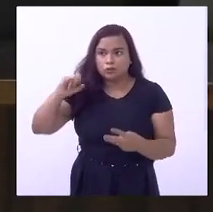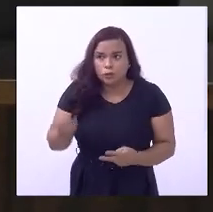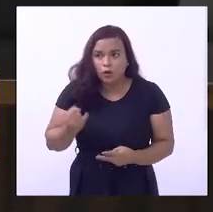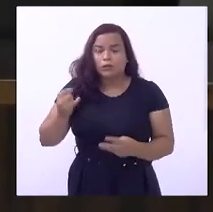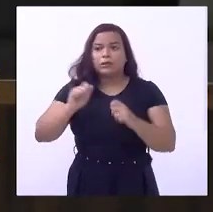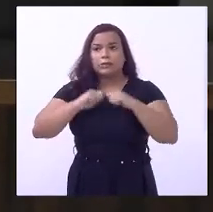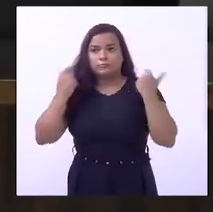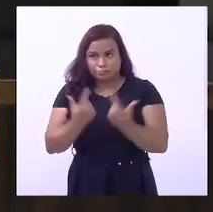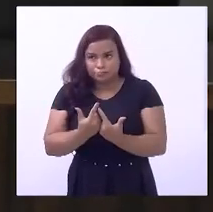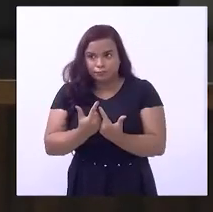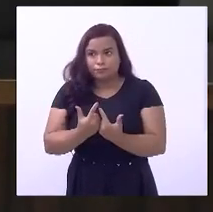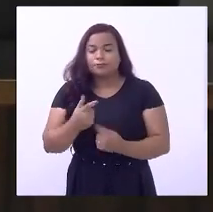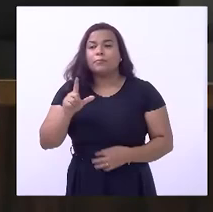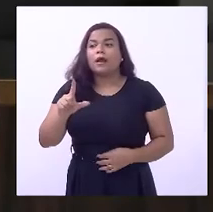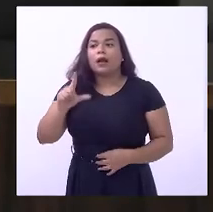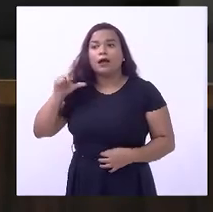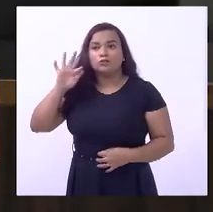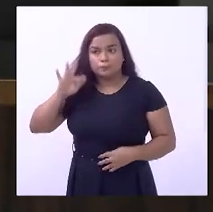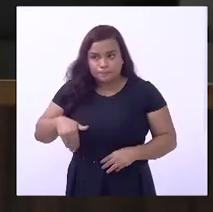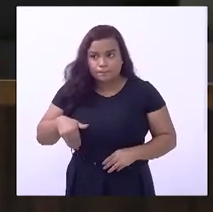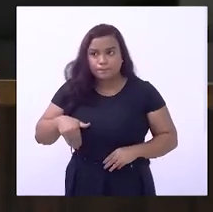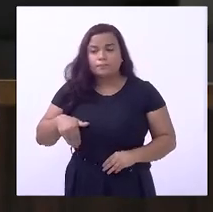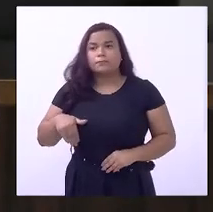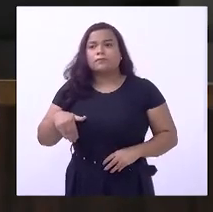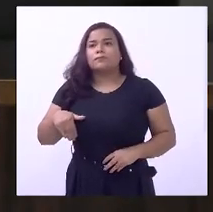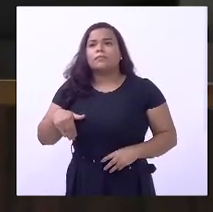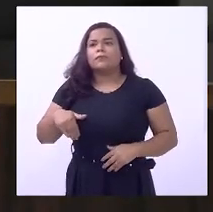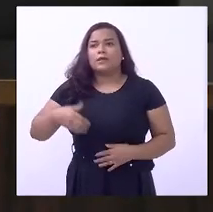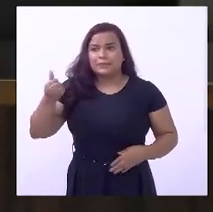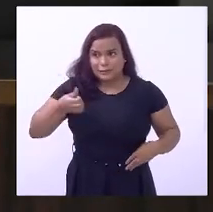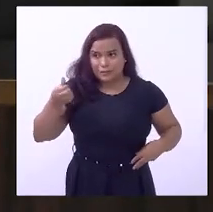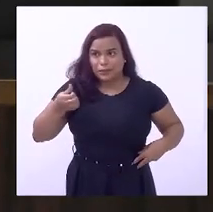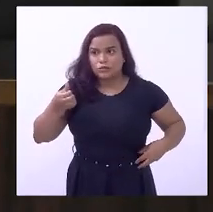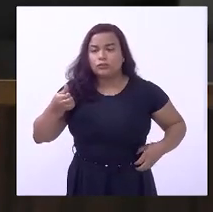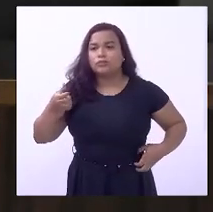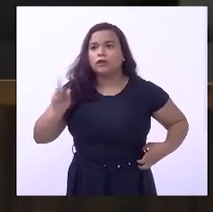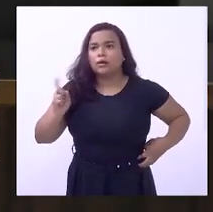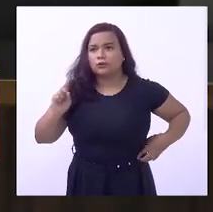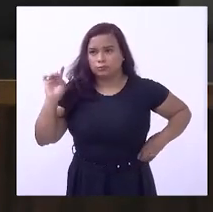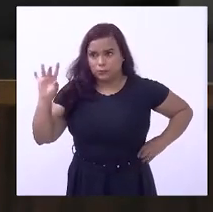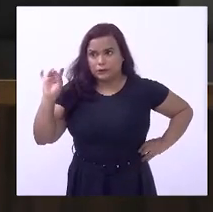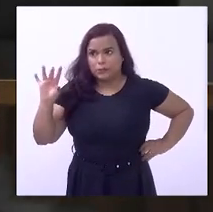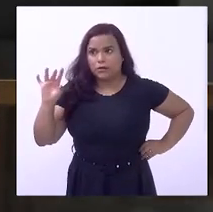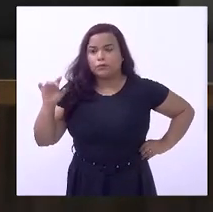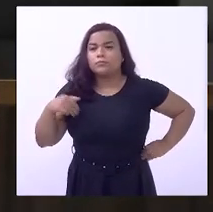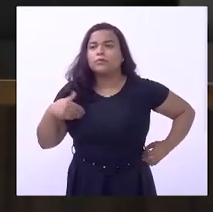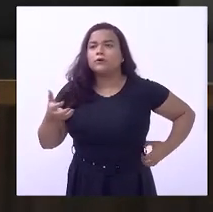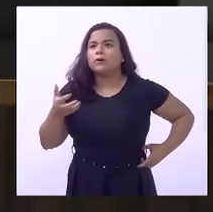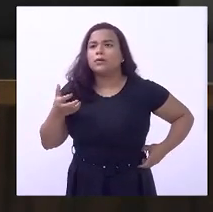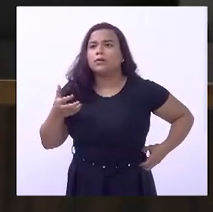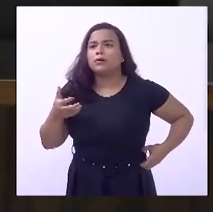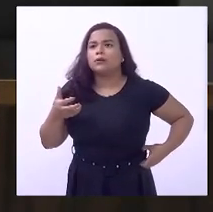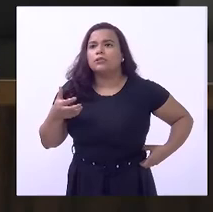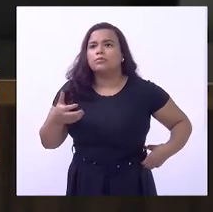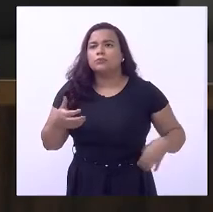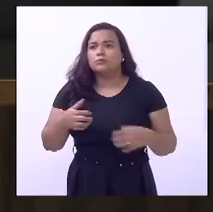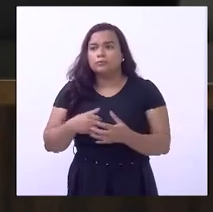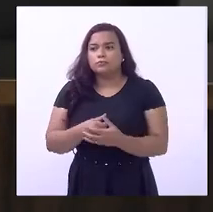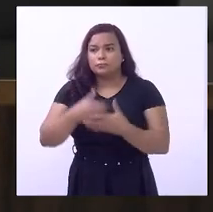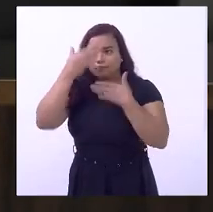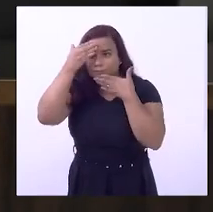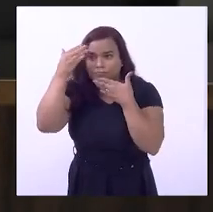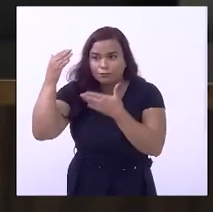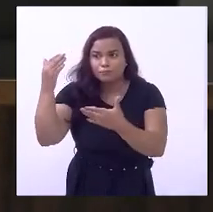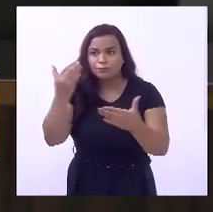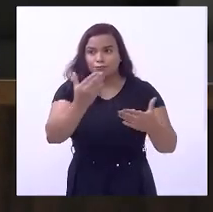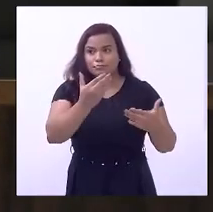antes de encerrar aqui a sexta sessão extraordinária, queria aqui deixar os meus